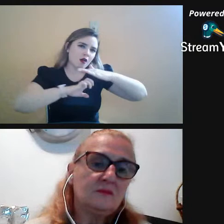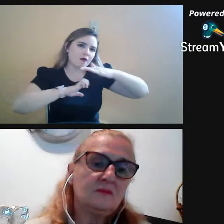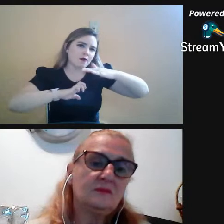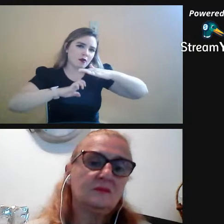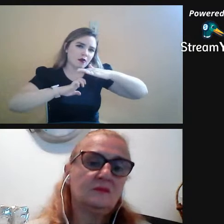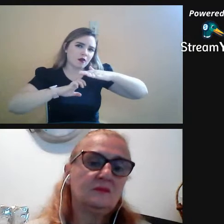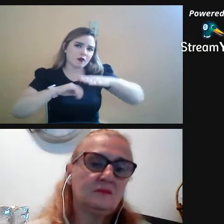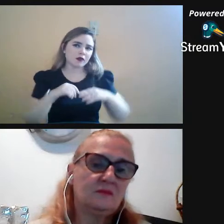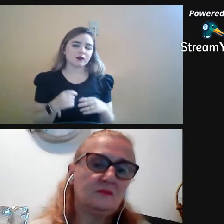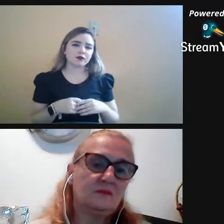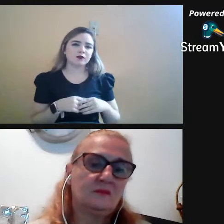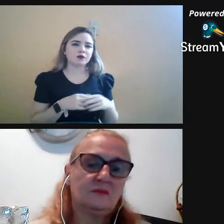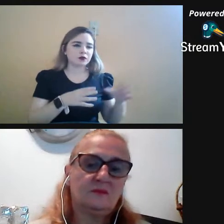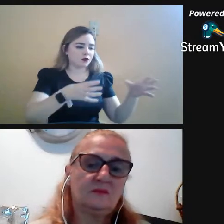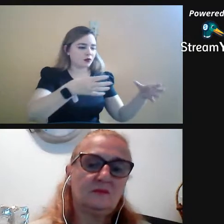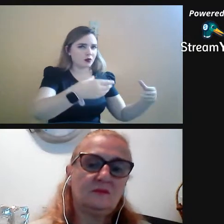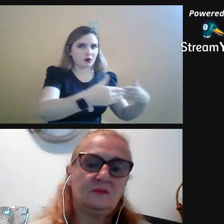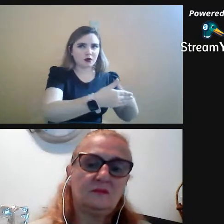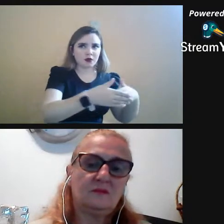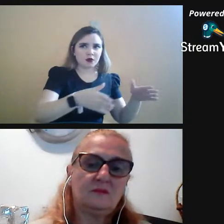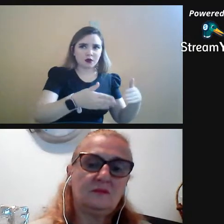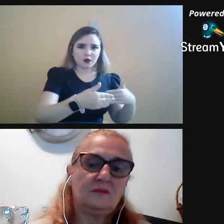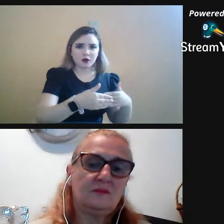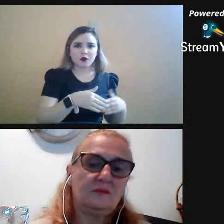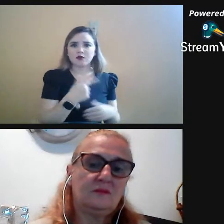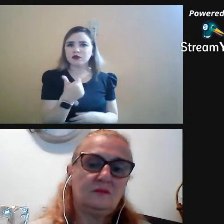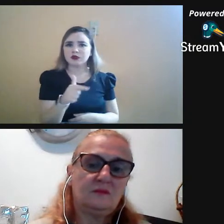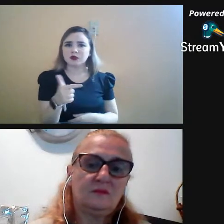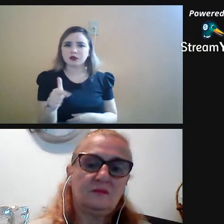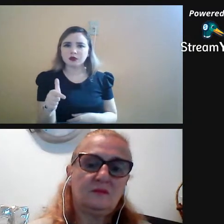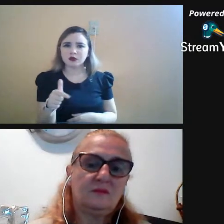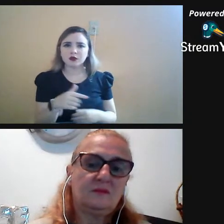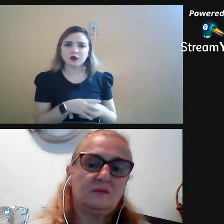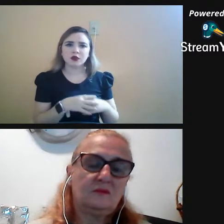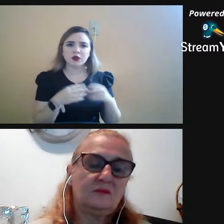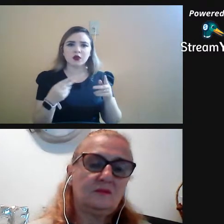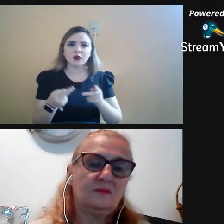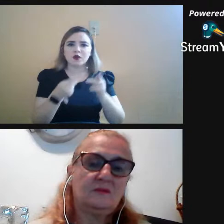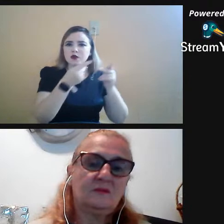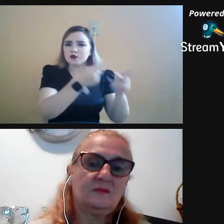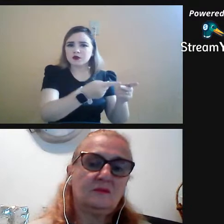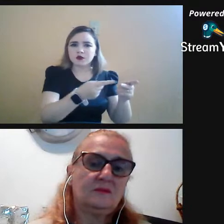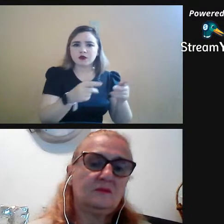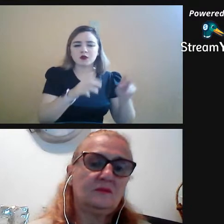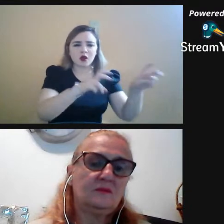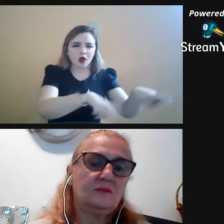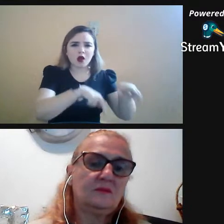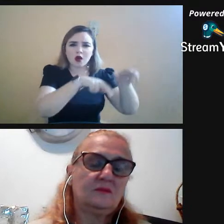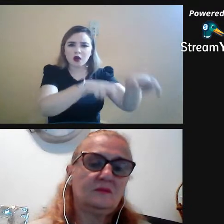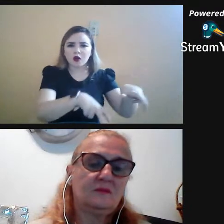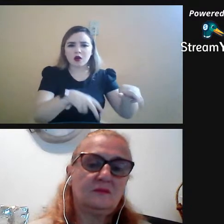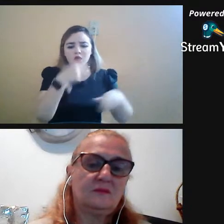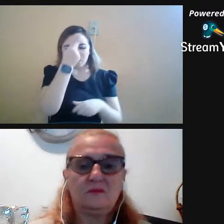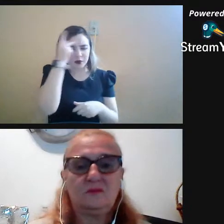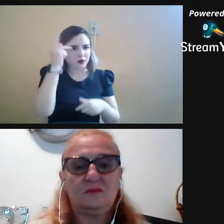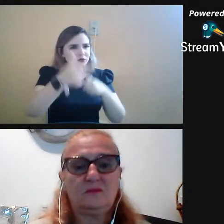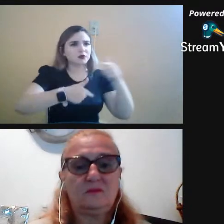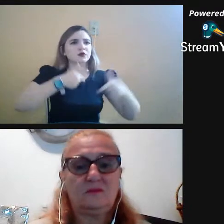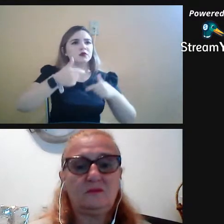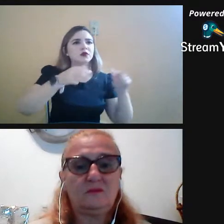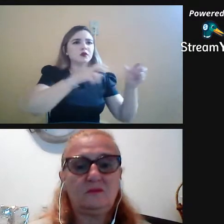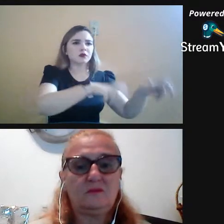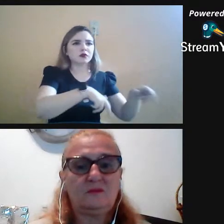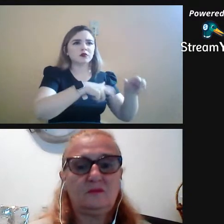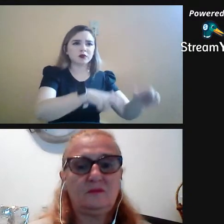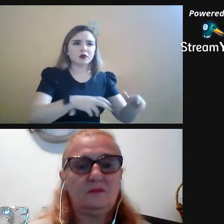e num país onde a gente não tem, ou praticamente não tem subsídios agrícolas, o agricultor que estava ali